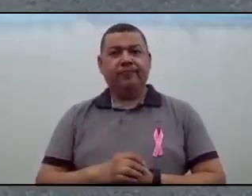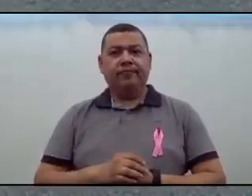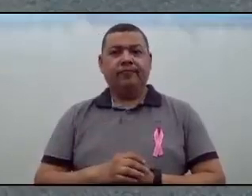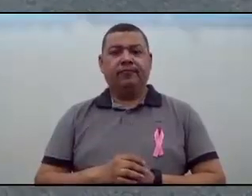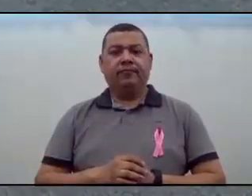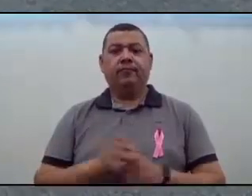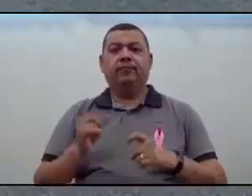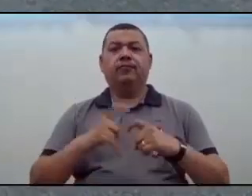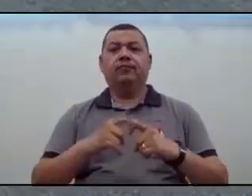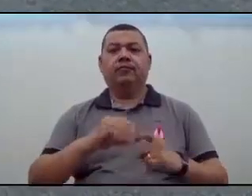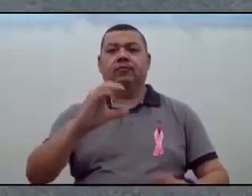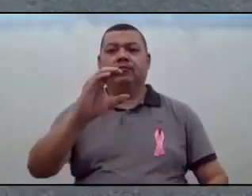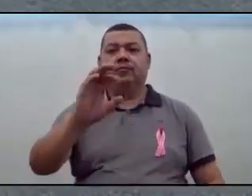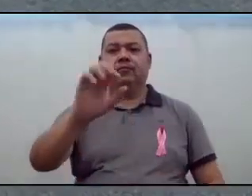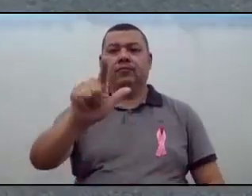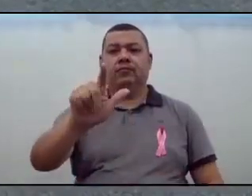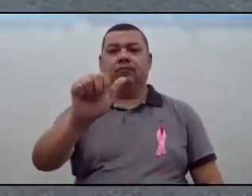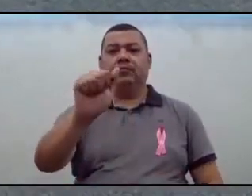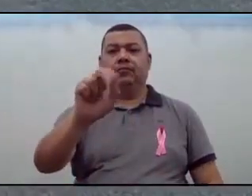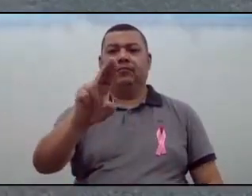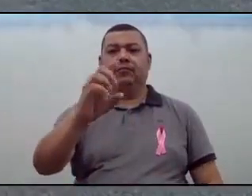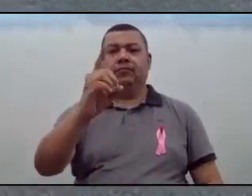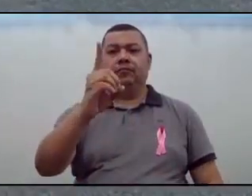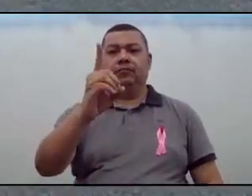Borg, o Pereira,